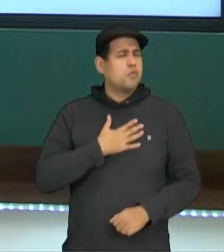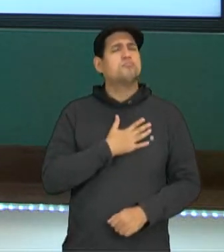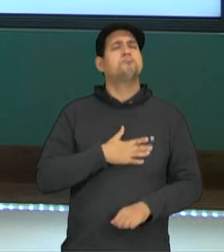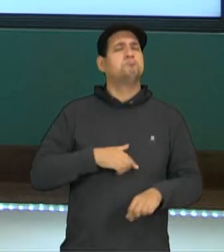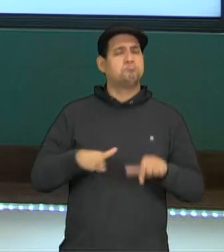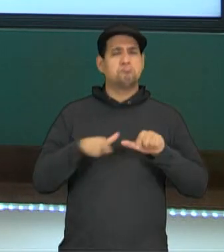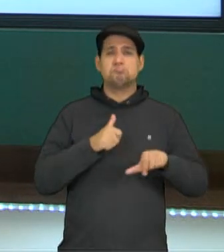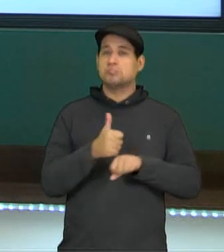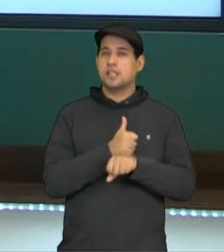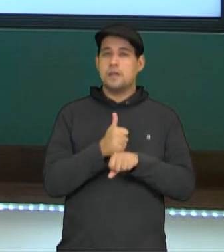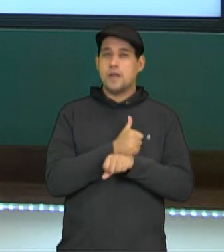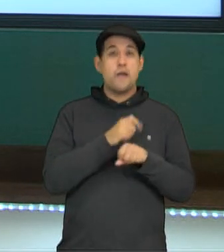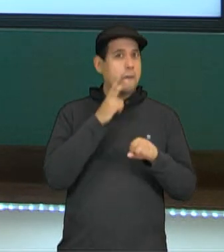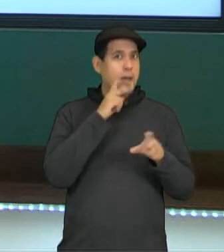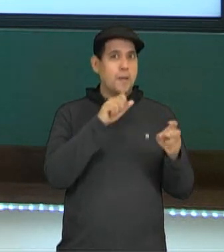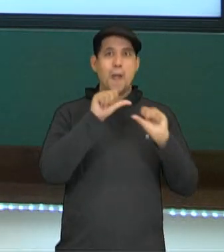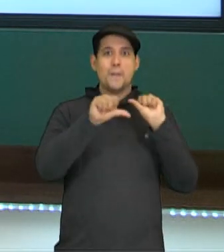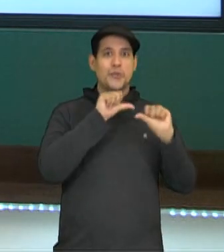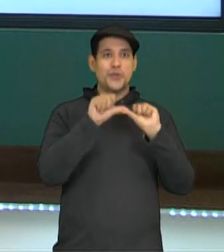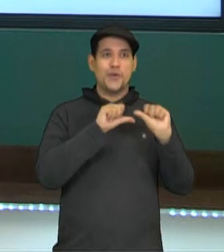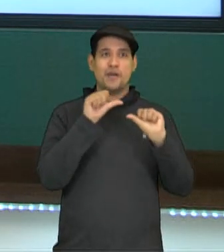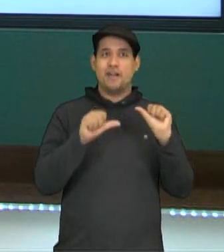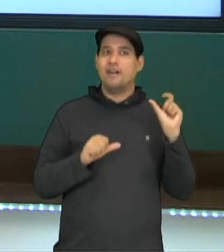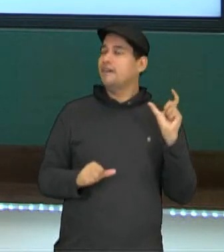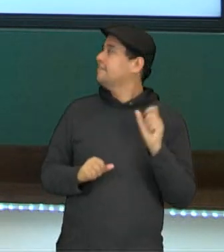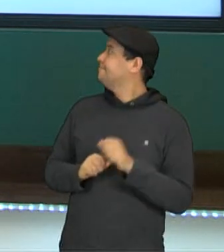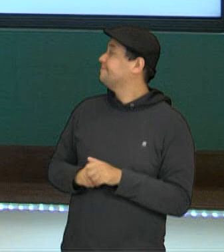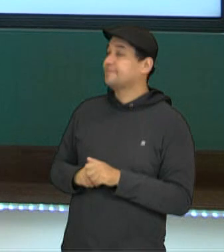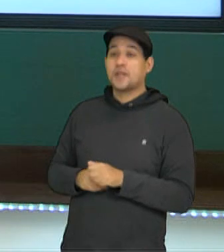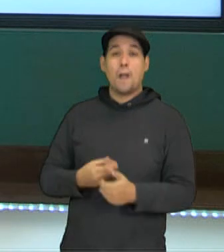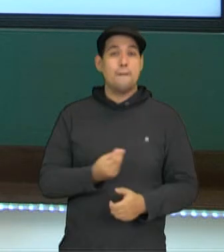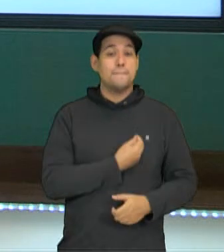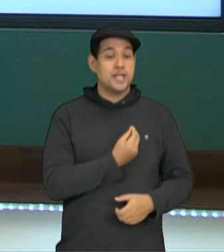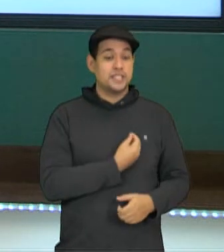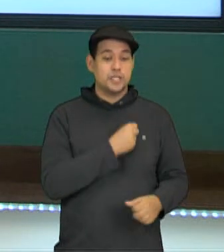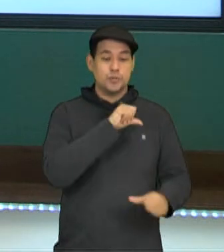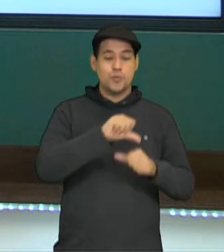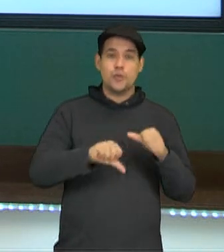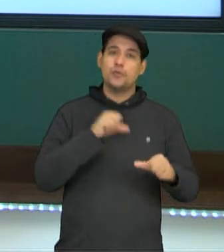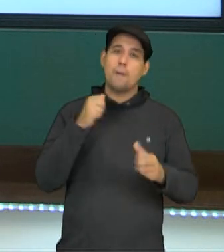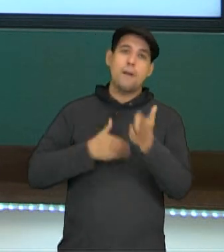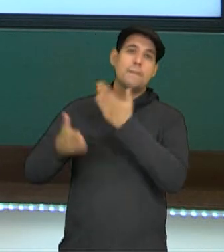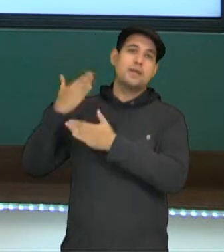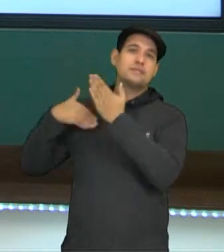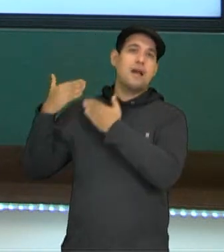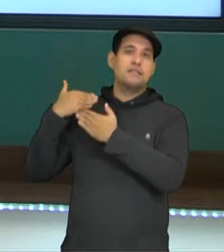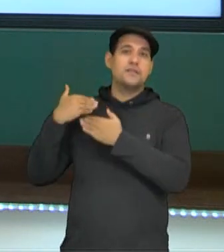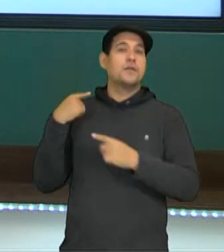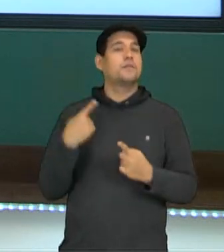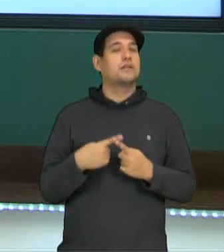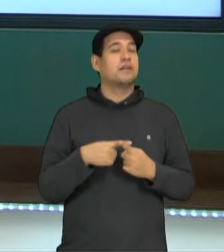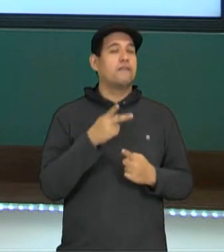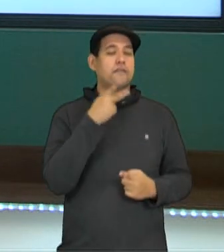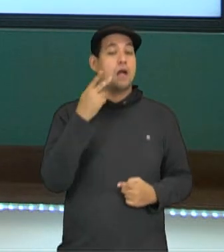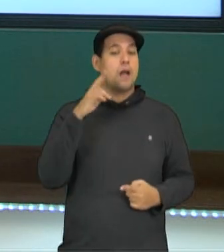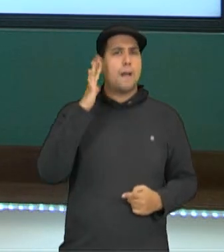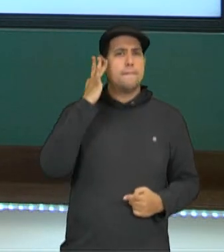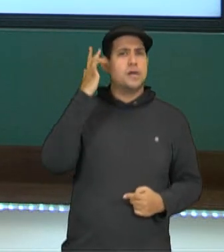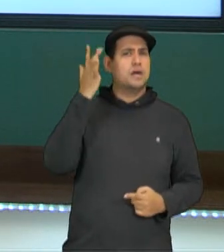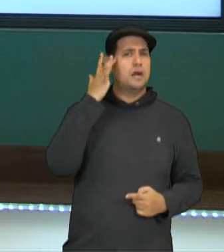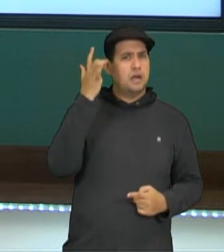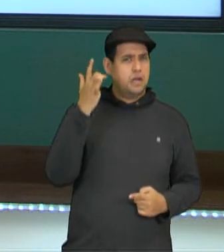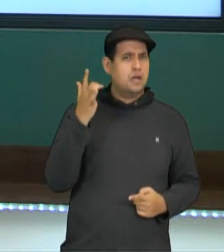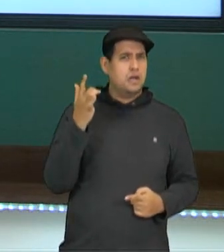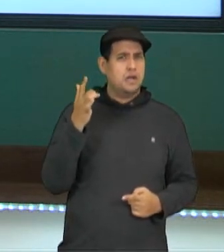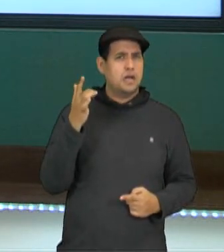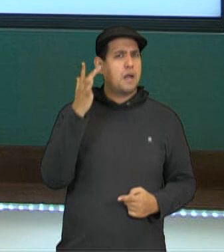ó, mudamos de presente para passado, porque é um outro momento. Eu estou falando amanhã, o cara está